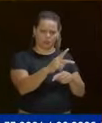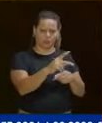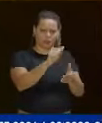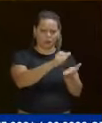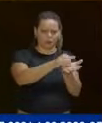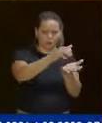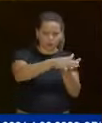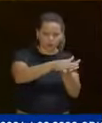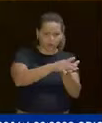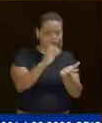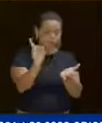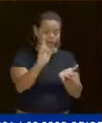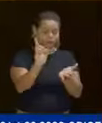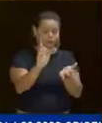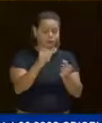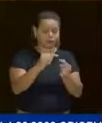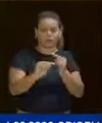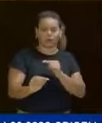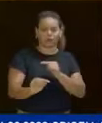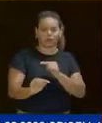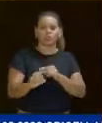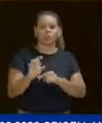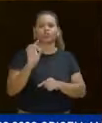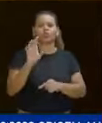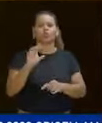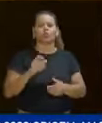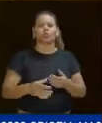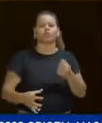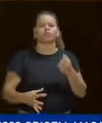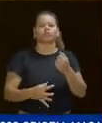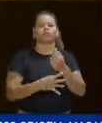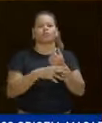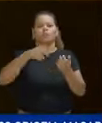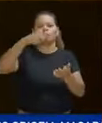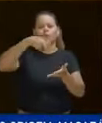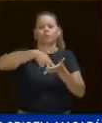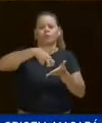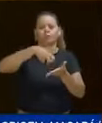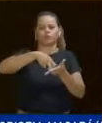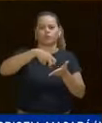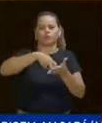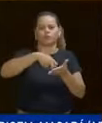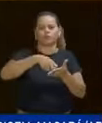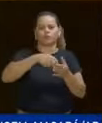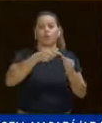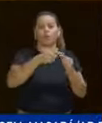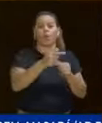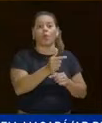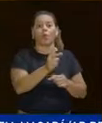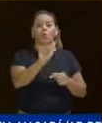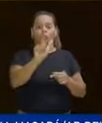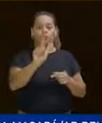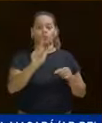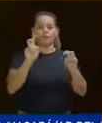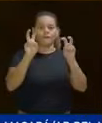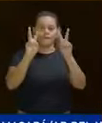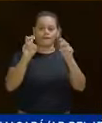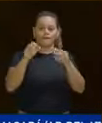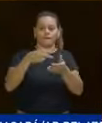uma sanção obrigacional eleitoral, tá? Que não é multa judicial